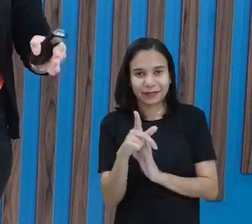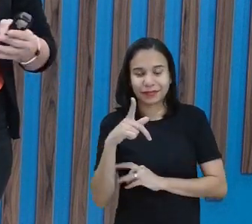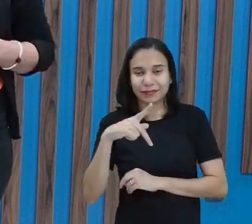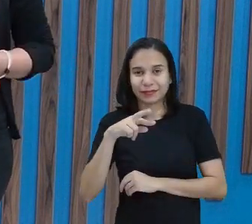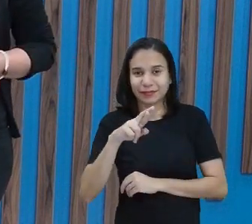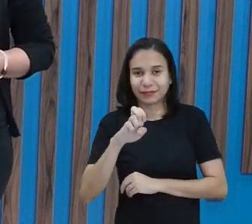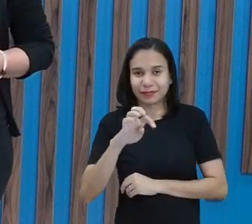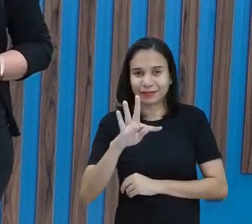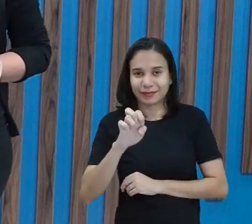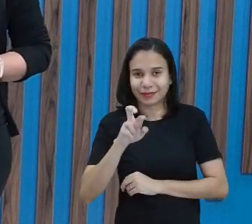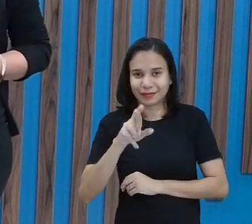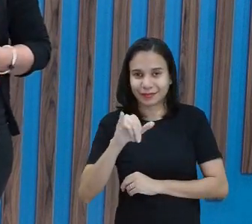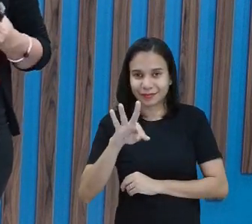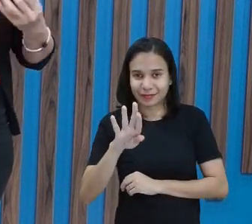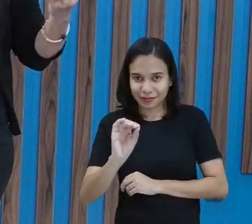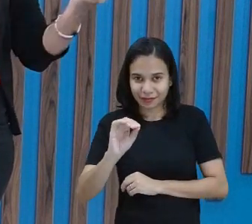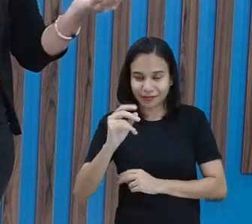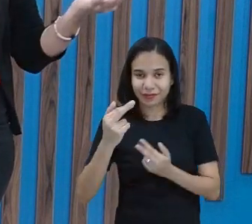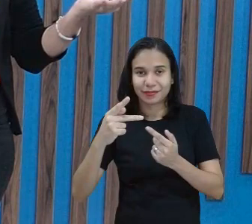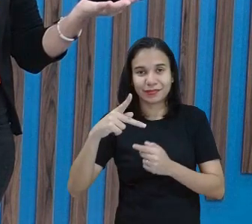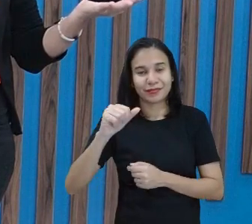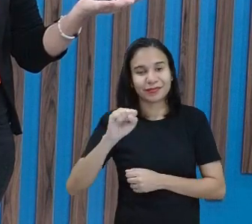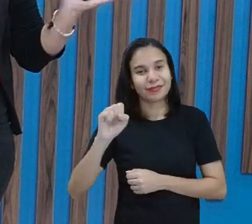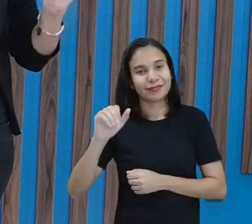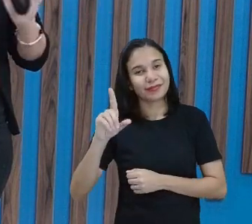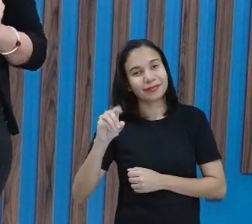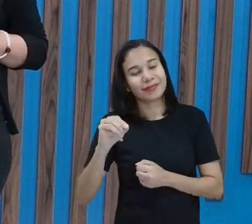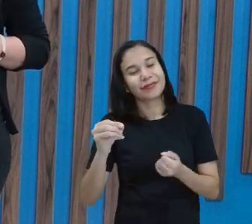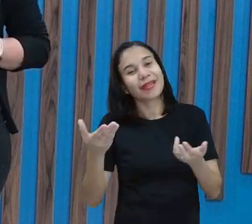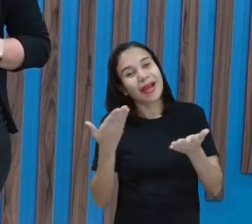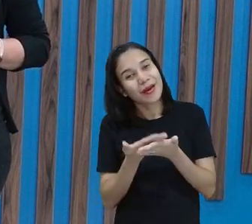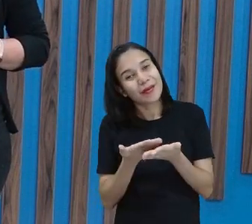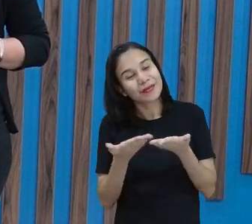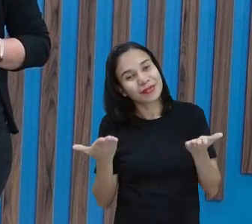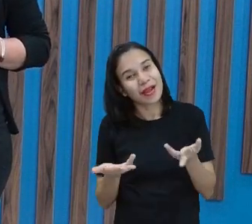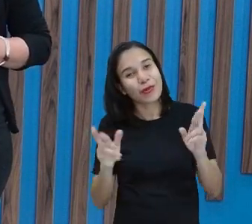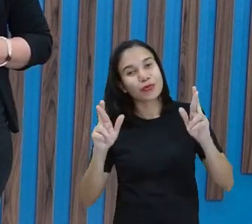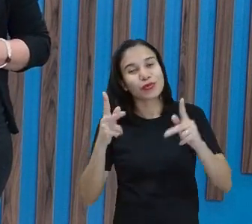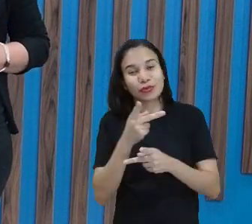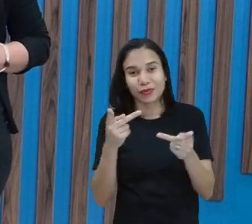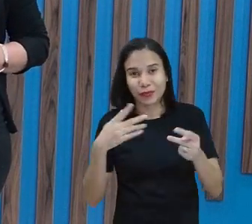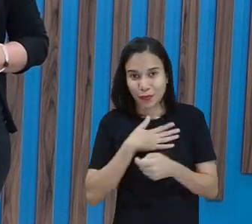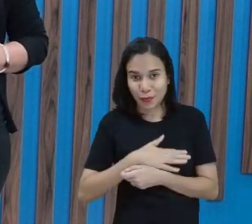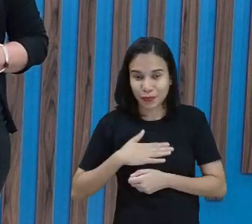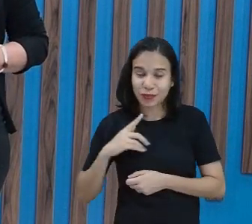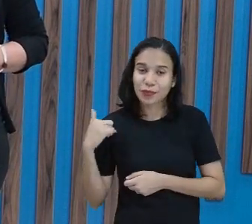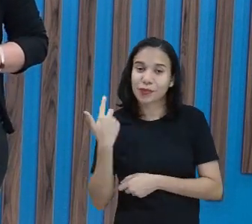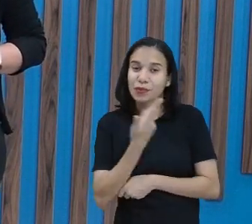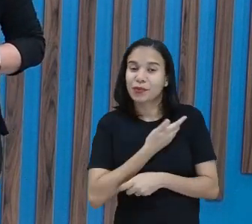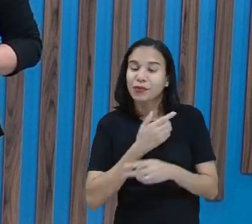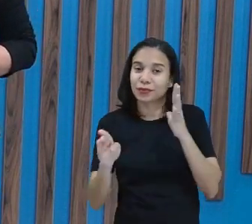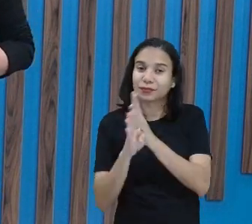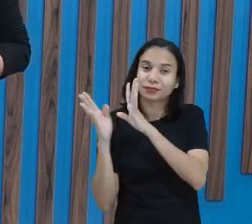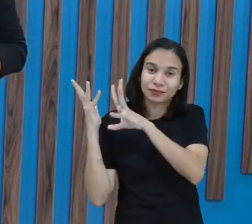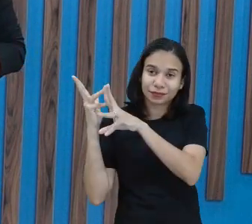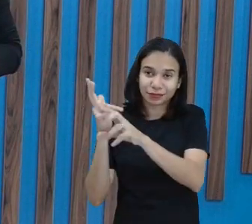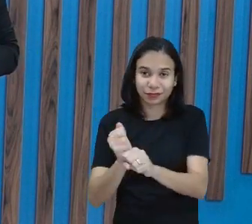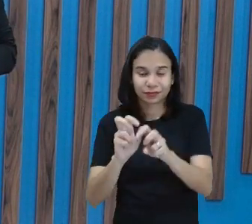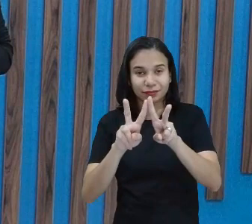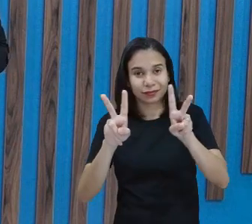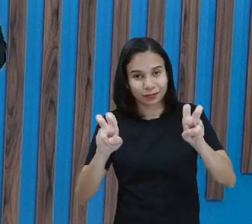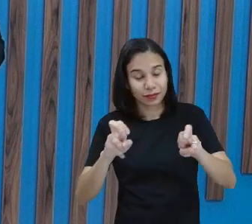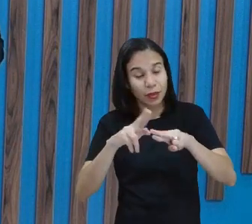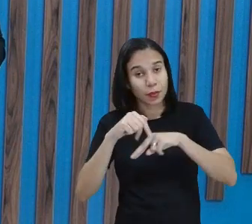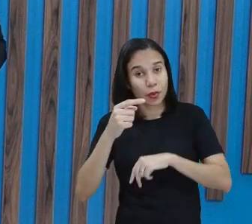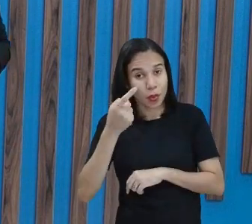passado, tá bom? Não esquece. Gente, essa foi a aula de hoje. Espero que vocês tenham gostado. Iremos fazer outras revisões sobre esse assunto,